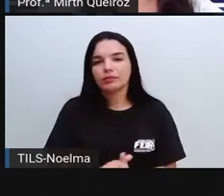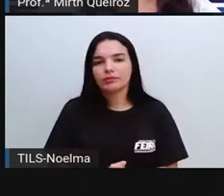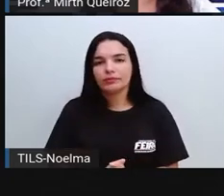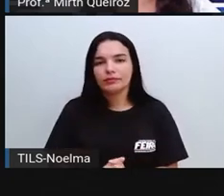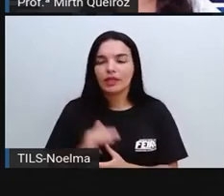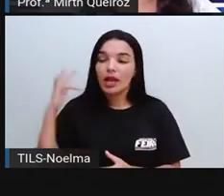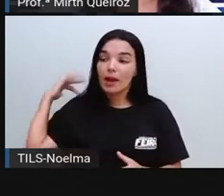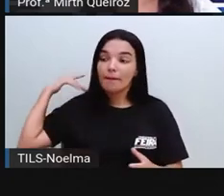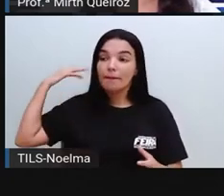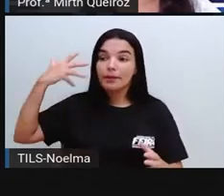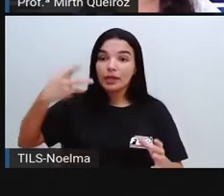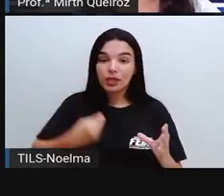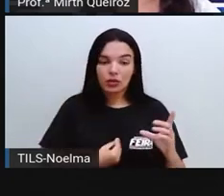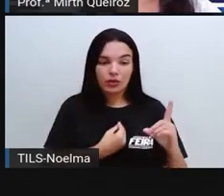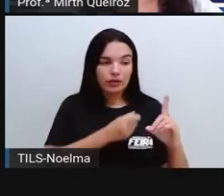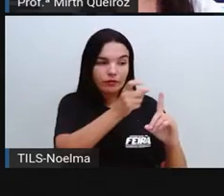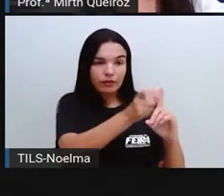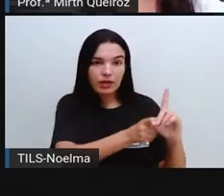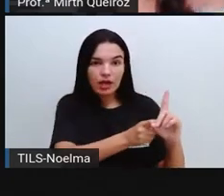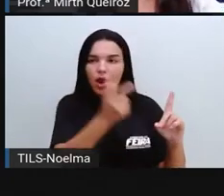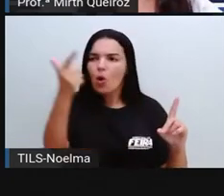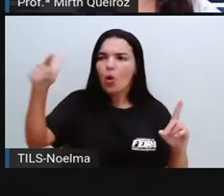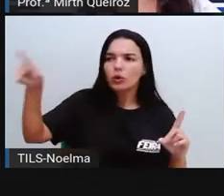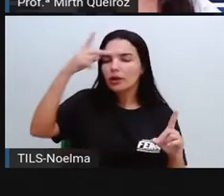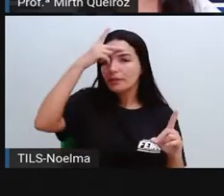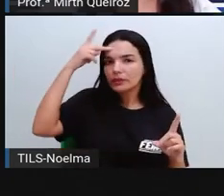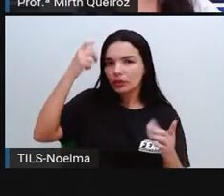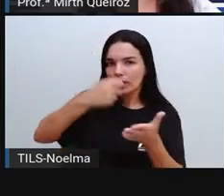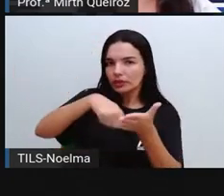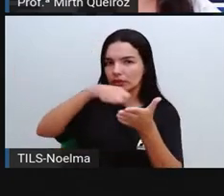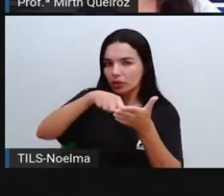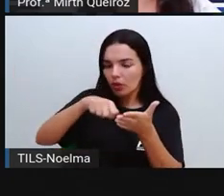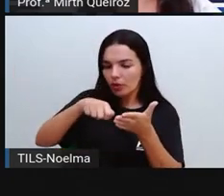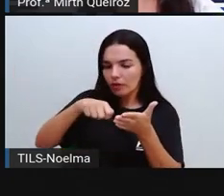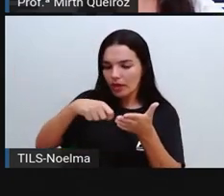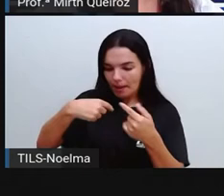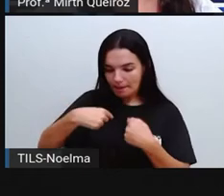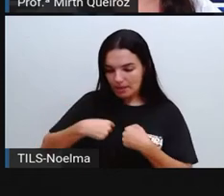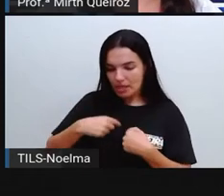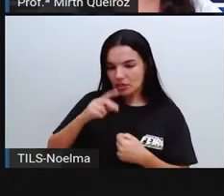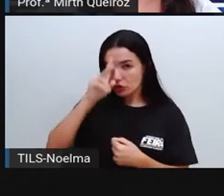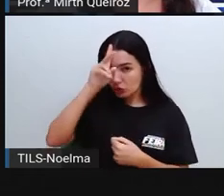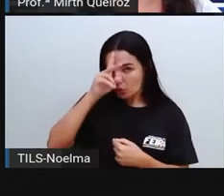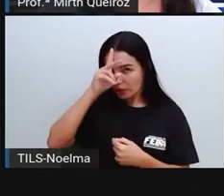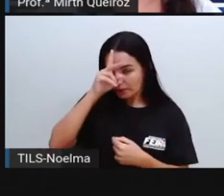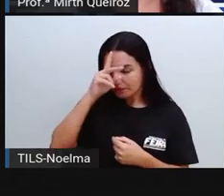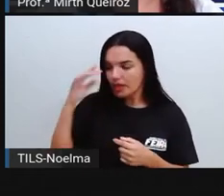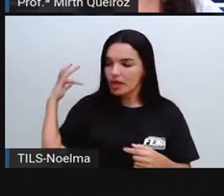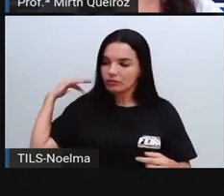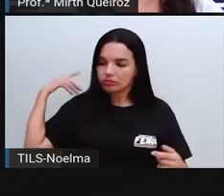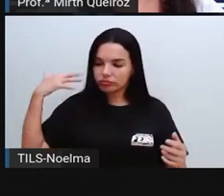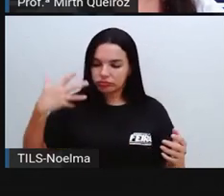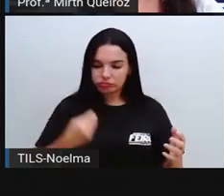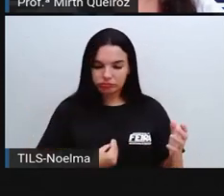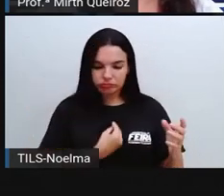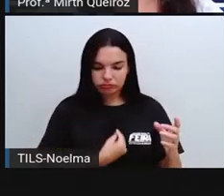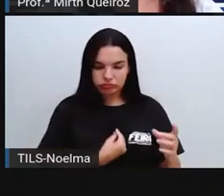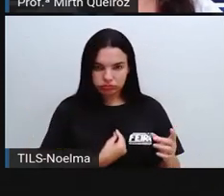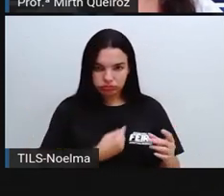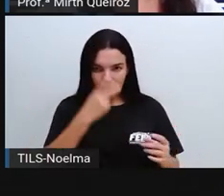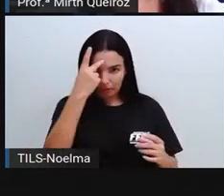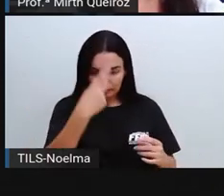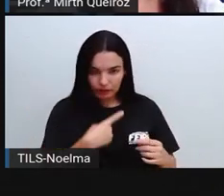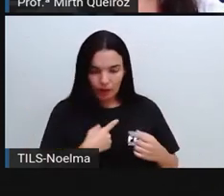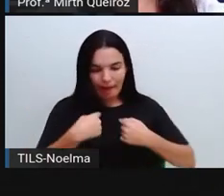escrevem a nossa história. Autobiografia, nós escrevemos a nossa própria história. E relatos pessoais, a gente vai